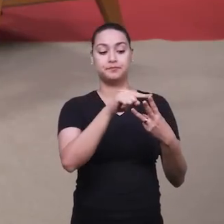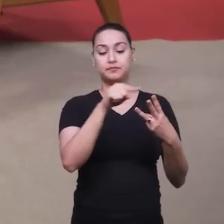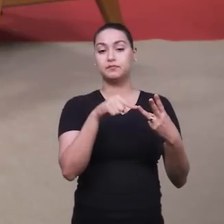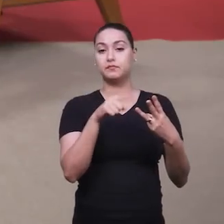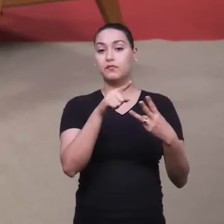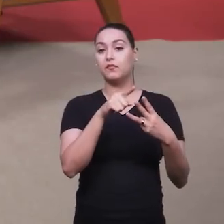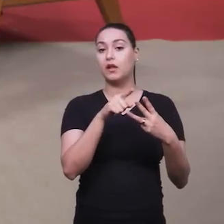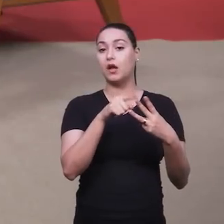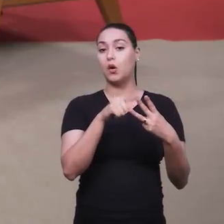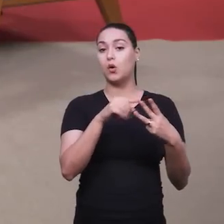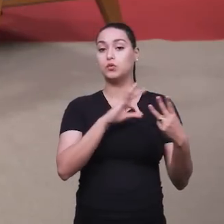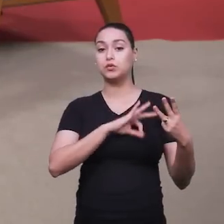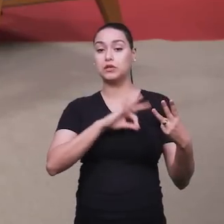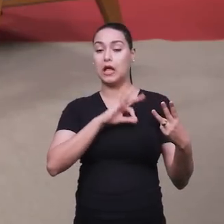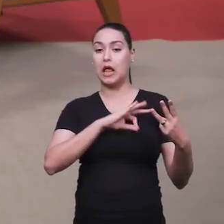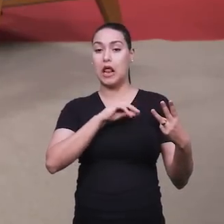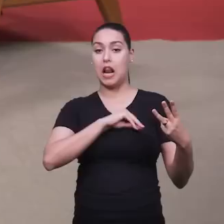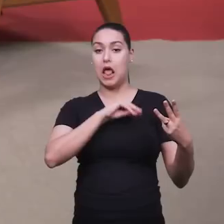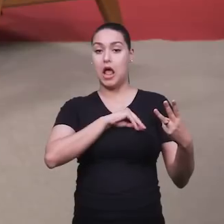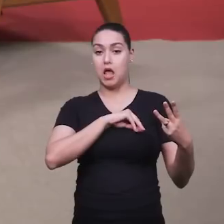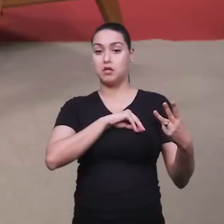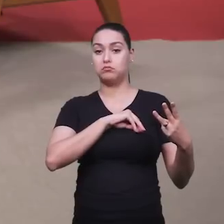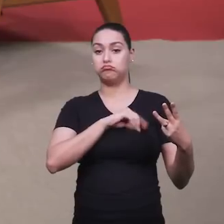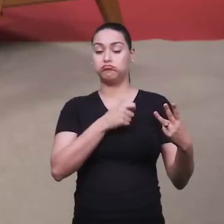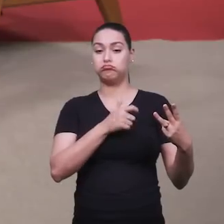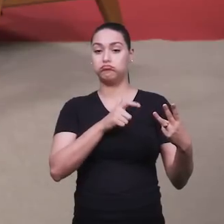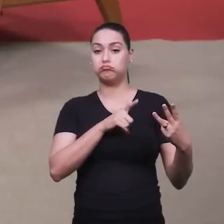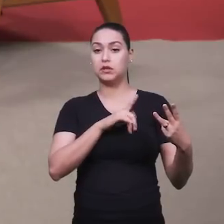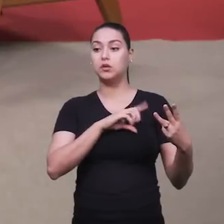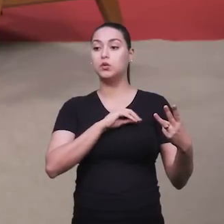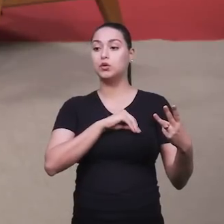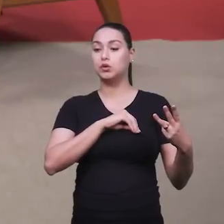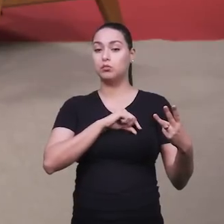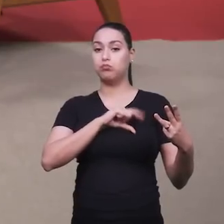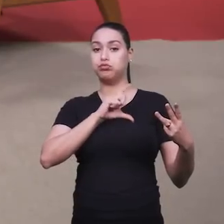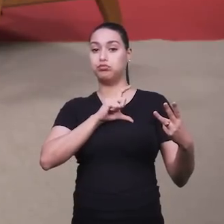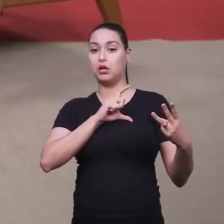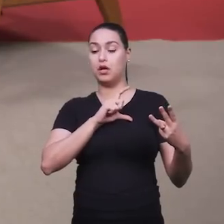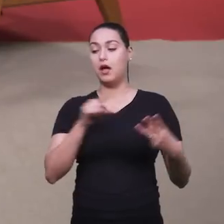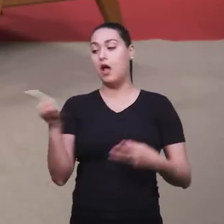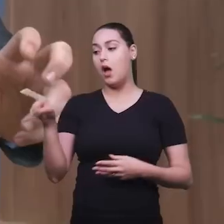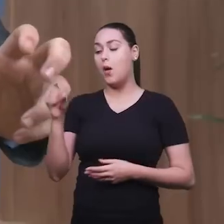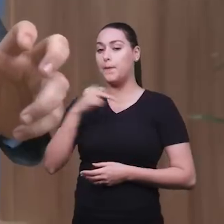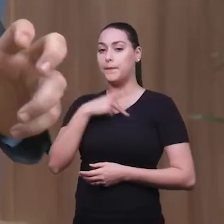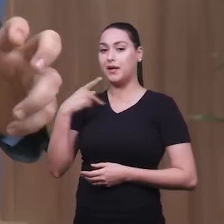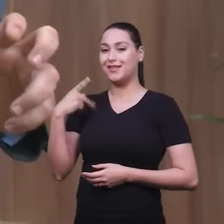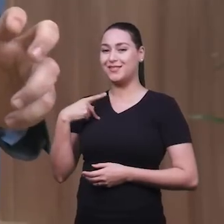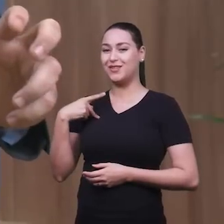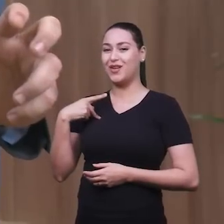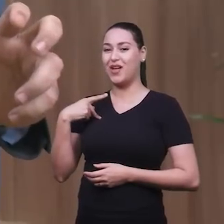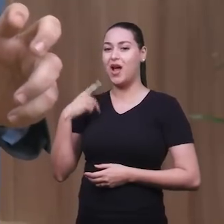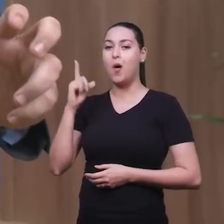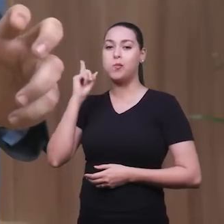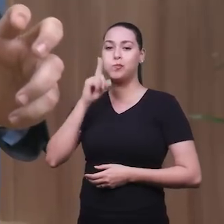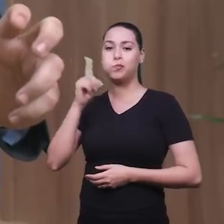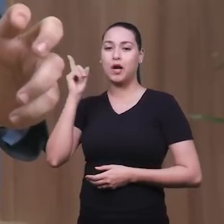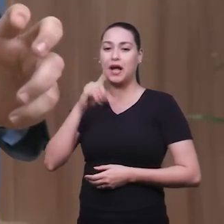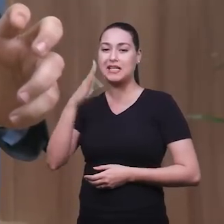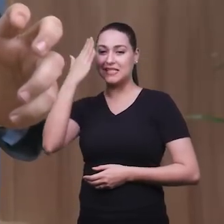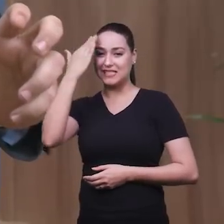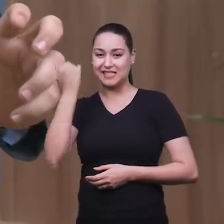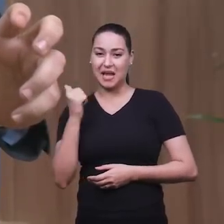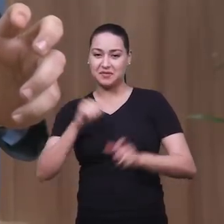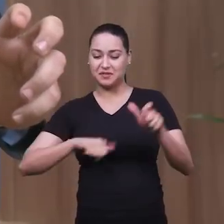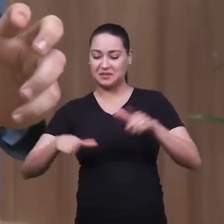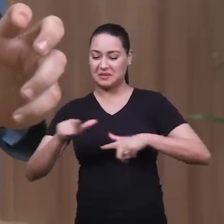aqui e a gente começou a tocar no assunto, é o assalariado, né? A situação do assalariado. O Sérgio é advogado, sabe muito bem essa